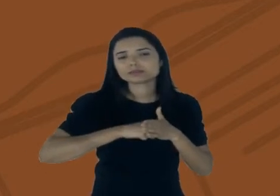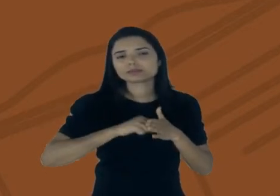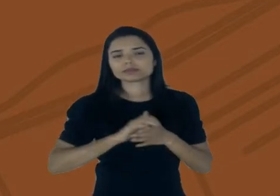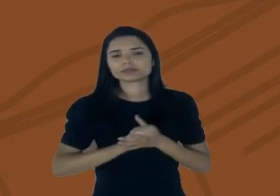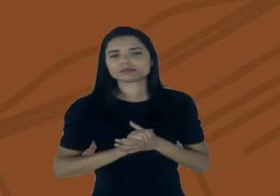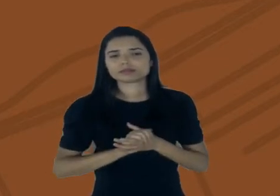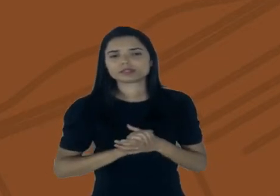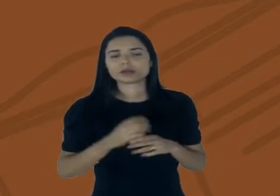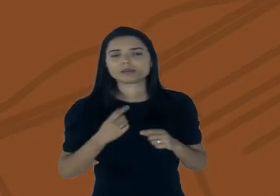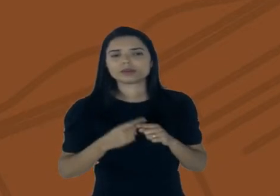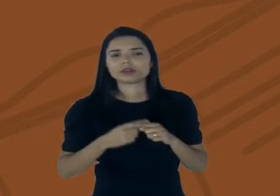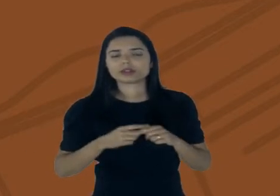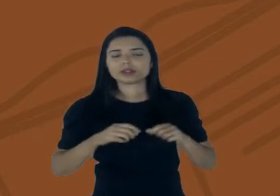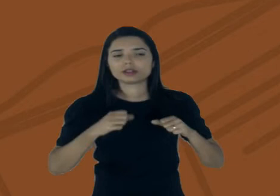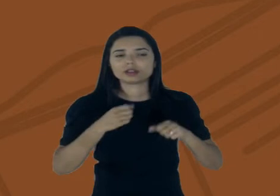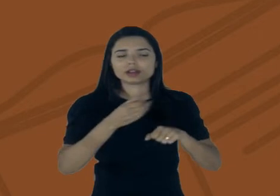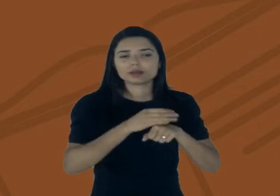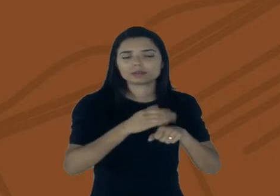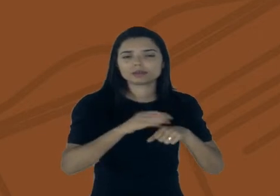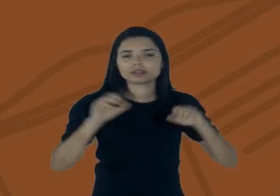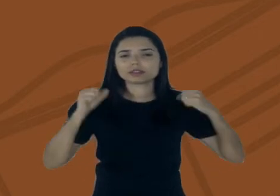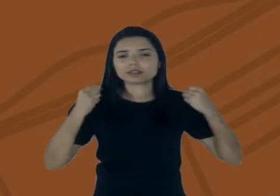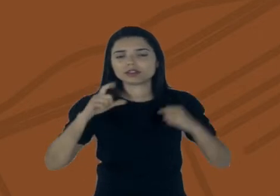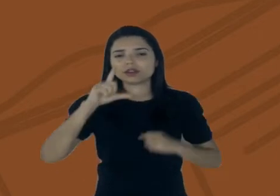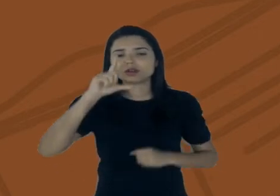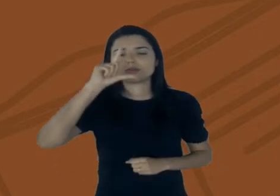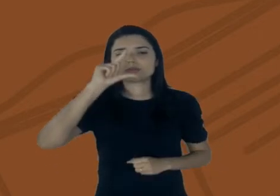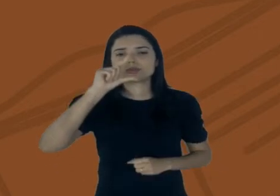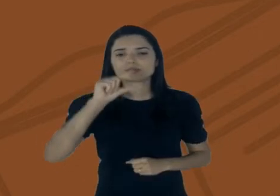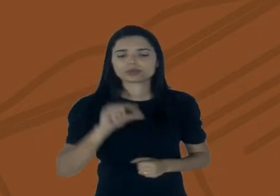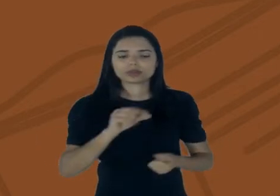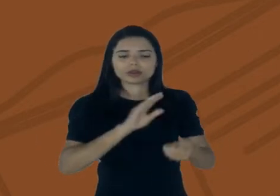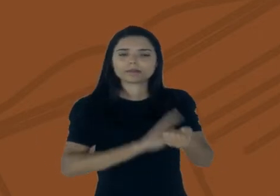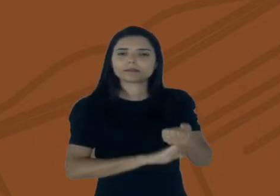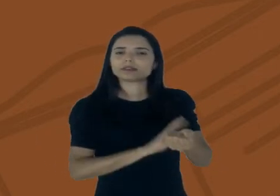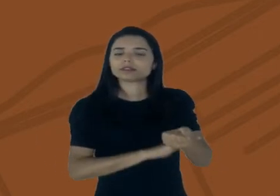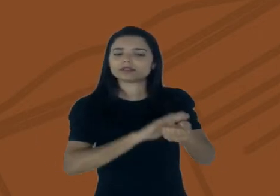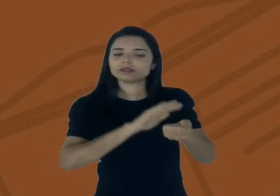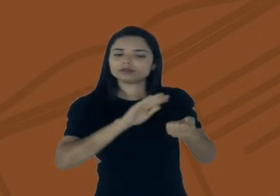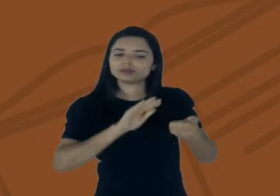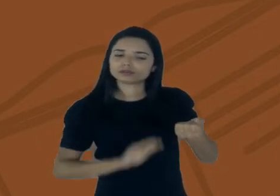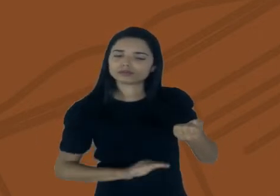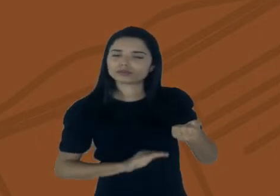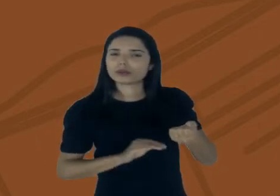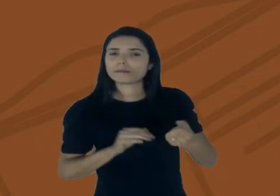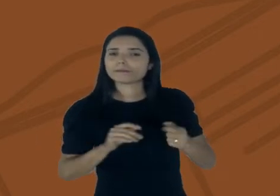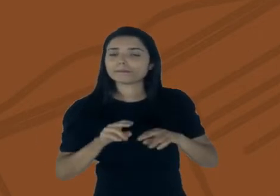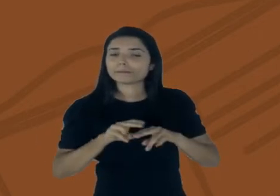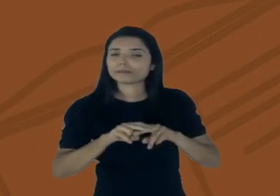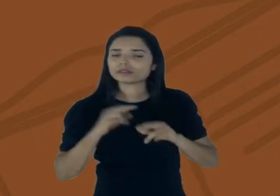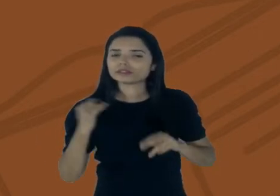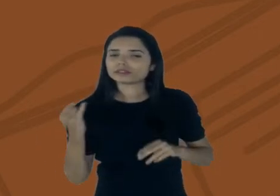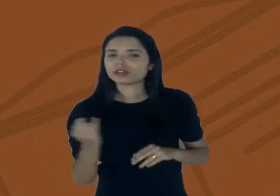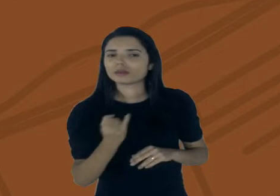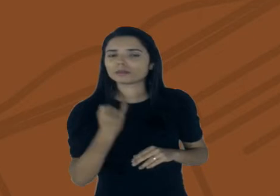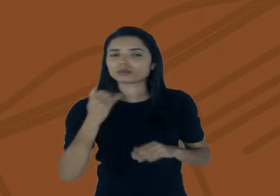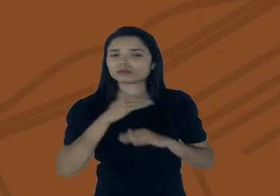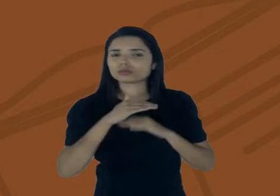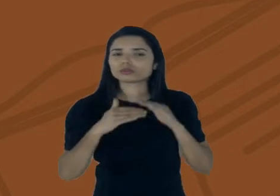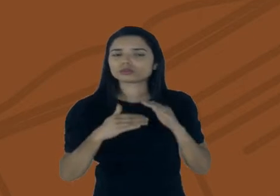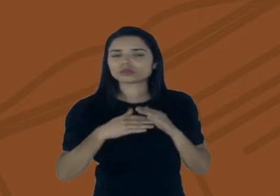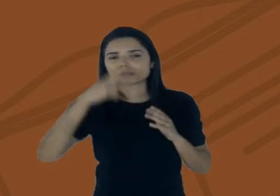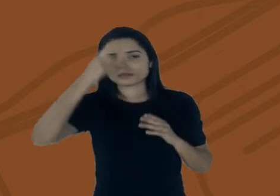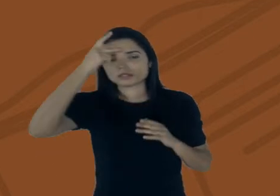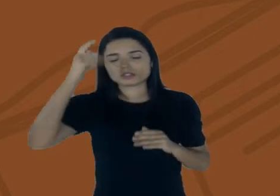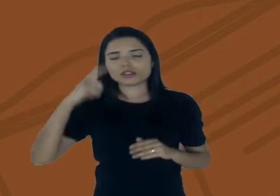vai induzir a uma baixa dessa pressão arterial. Então, é por isso que é importante todas as pessoas elas